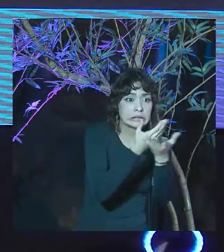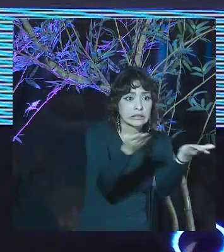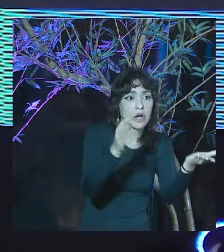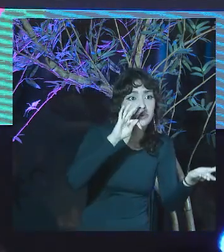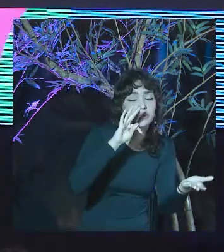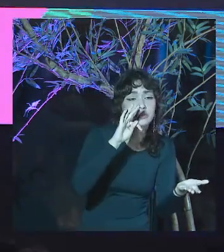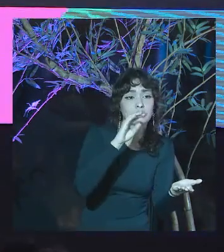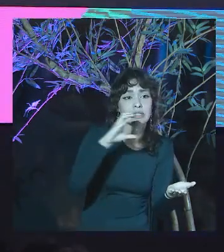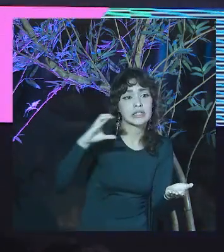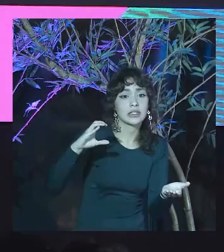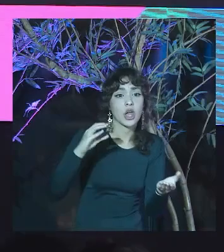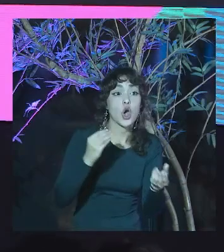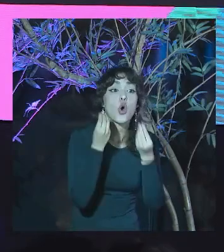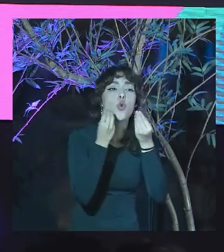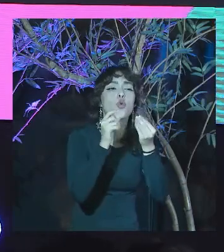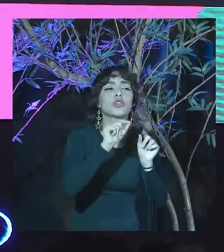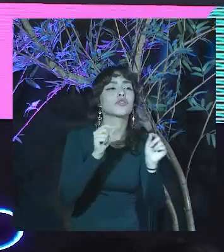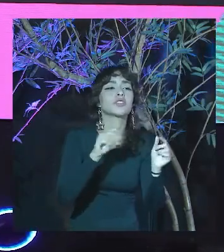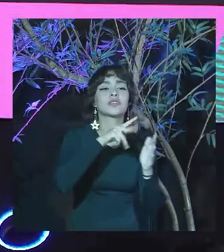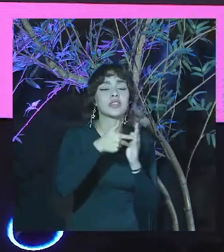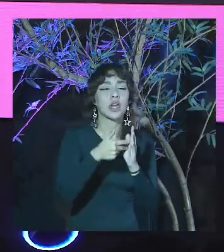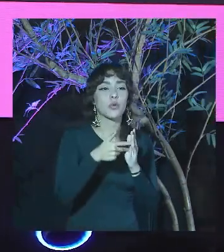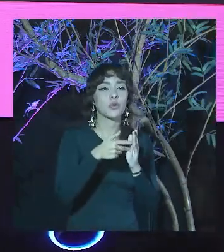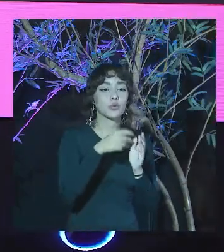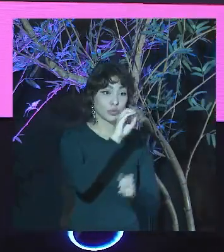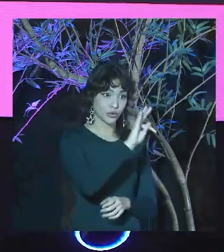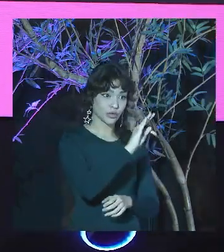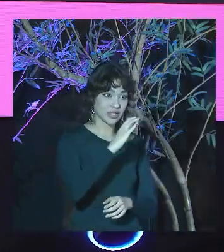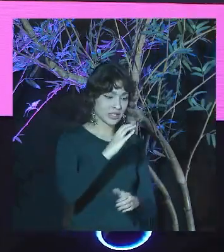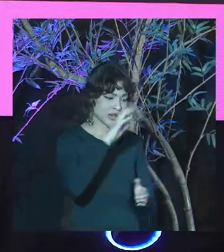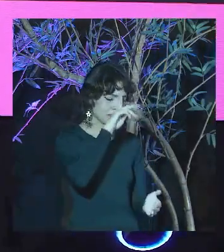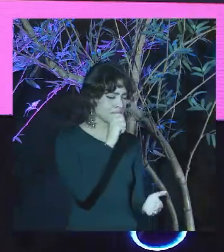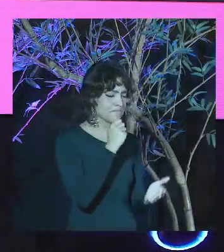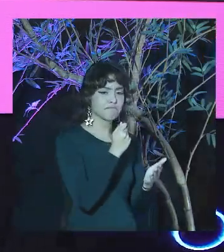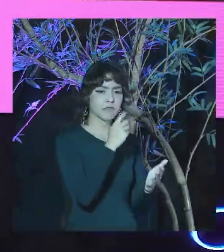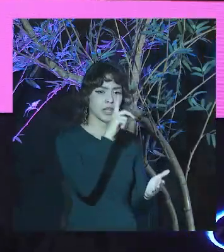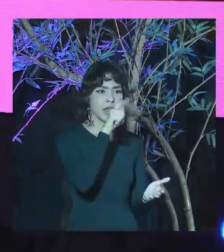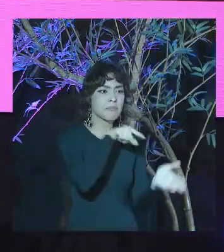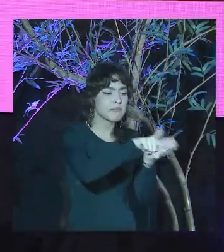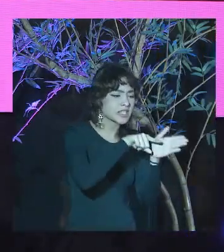fizeram? Vocês interromperam a pesquisa de vocês e pararam de pesquisar.